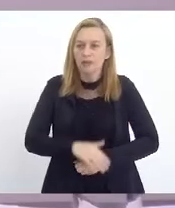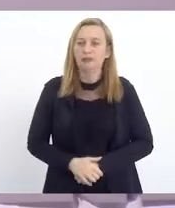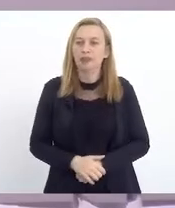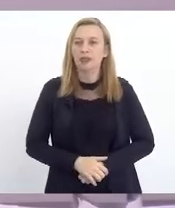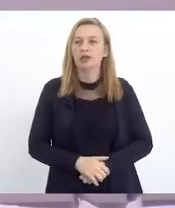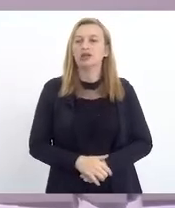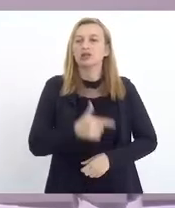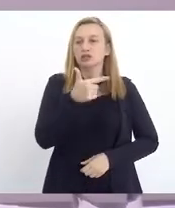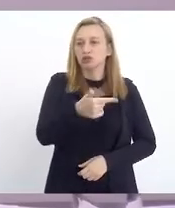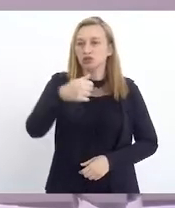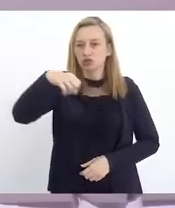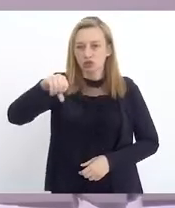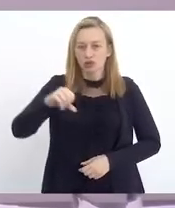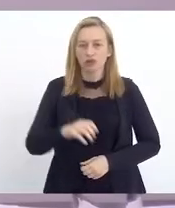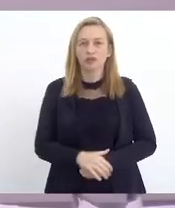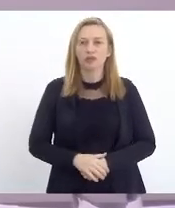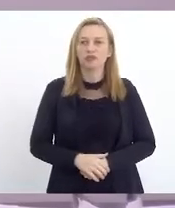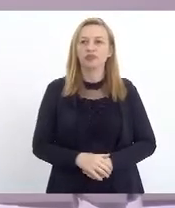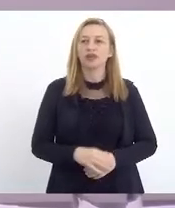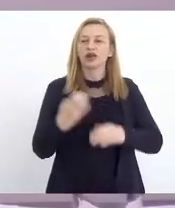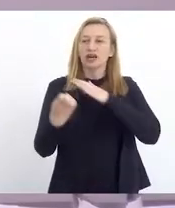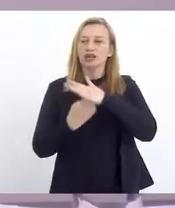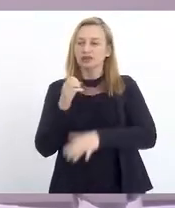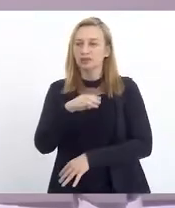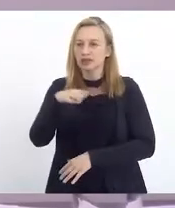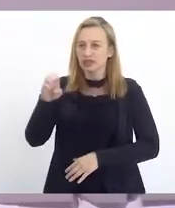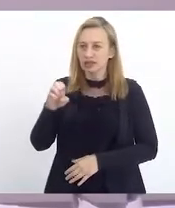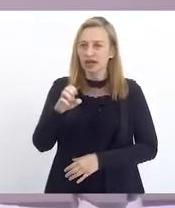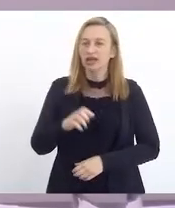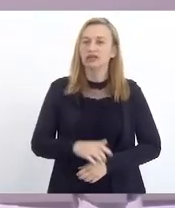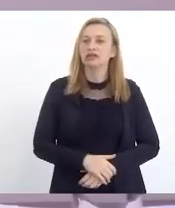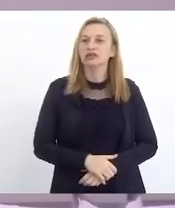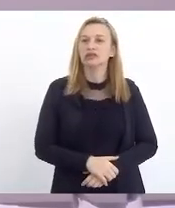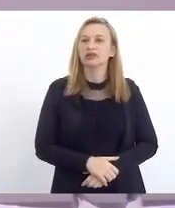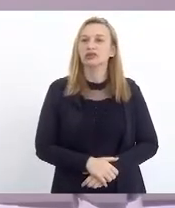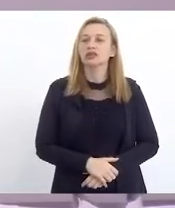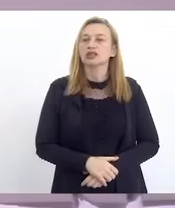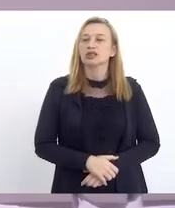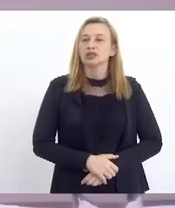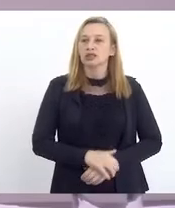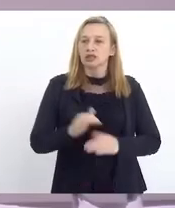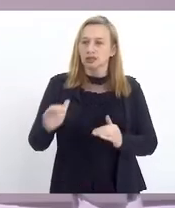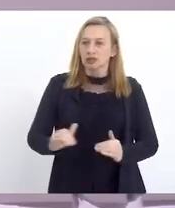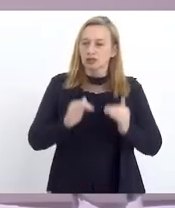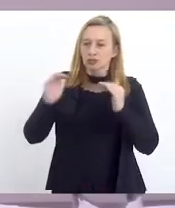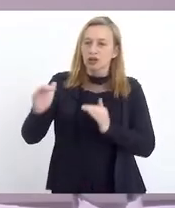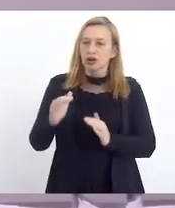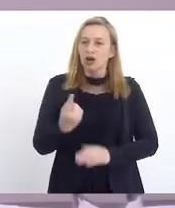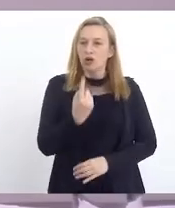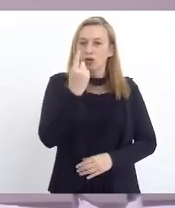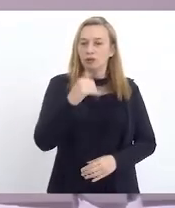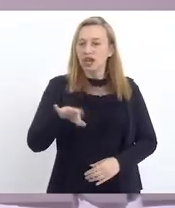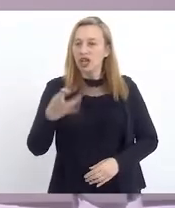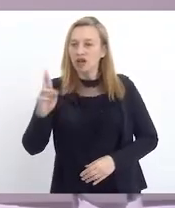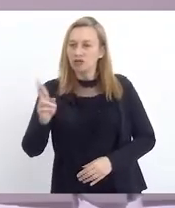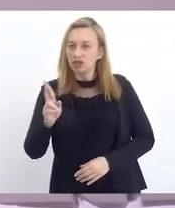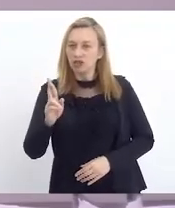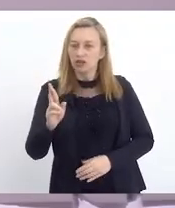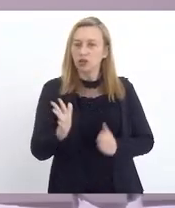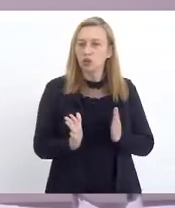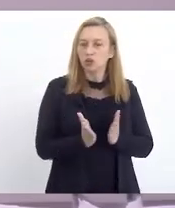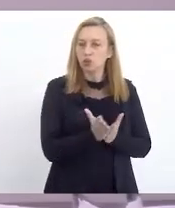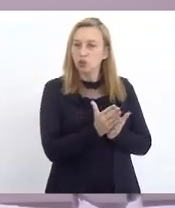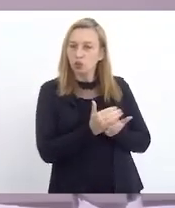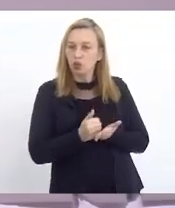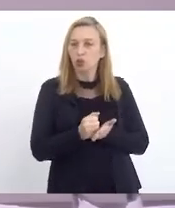Em 2019, a SEDAI teve um lucro líquido superior a R$1 bilhão. Desse lucro,